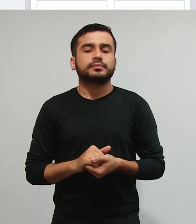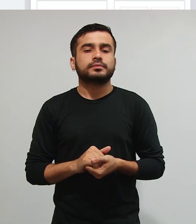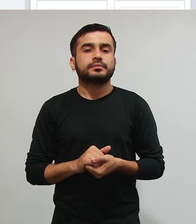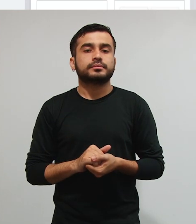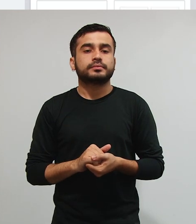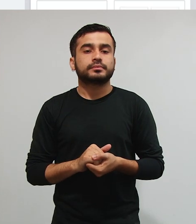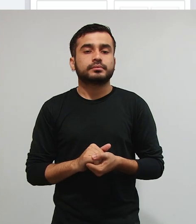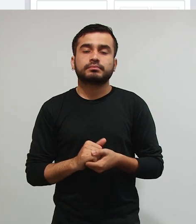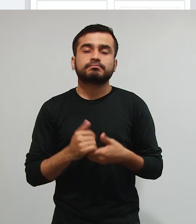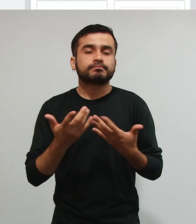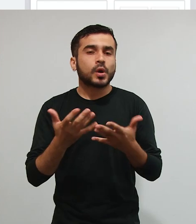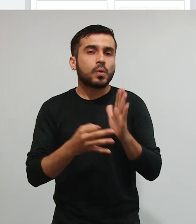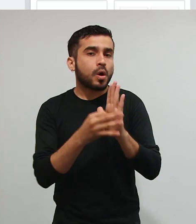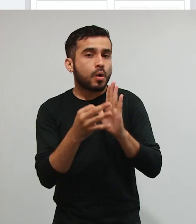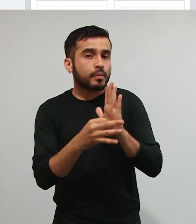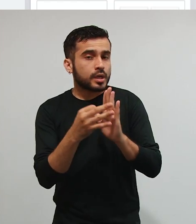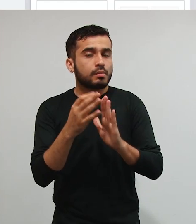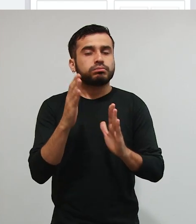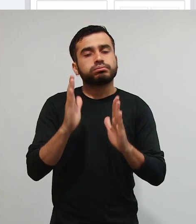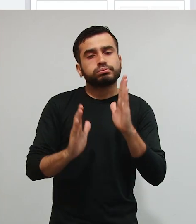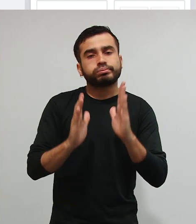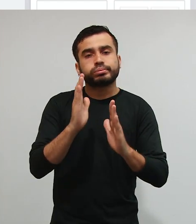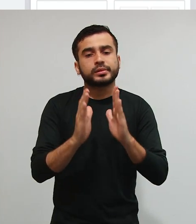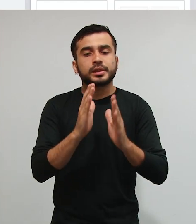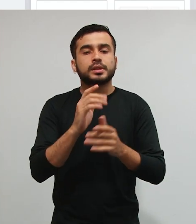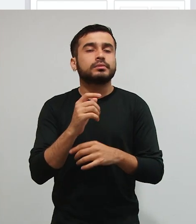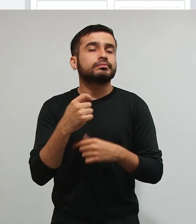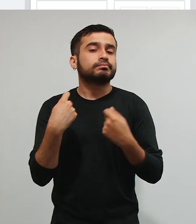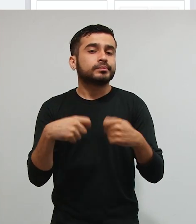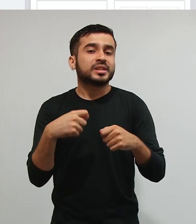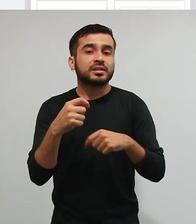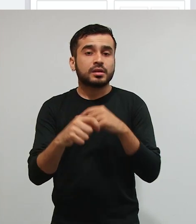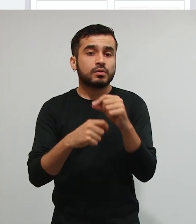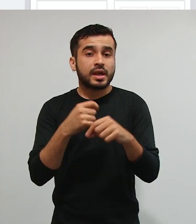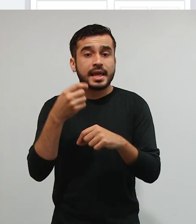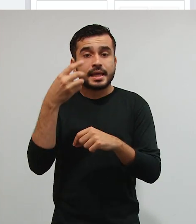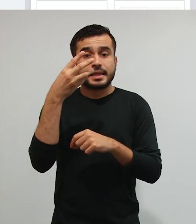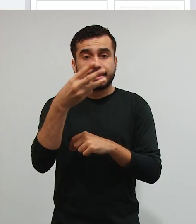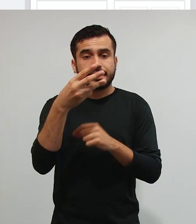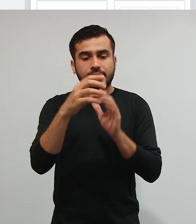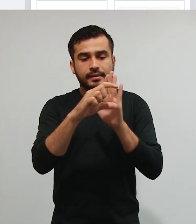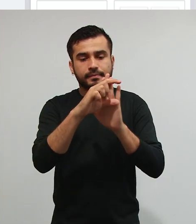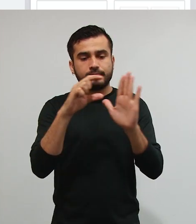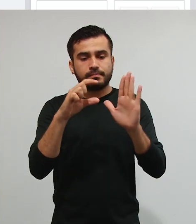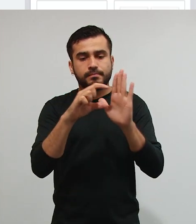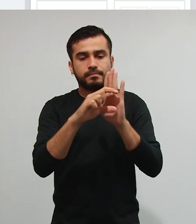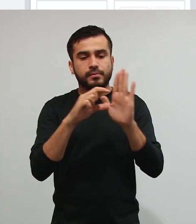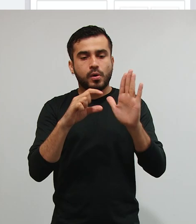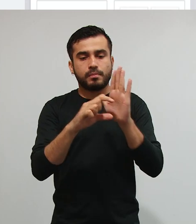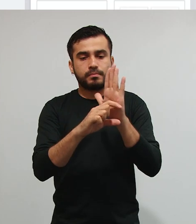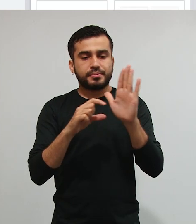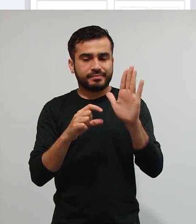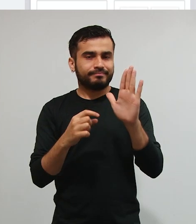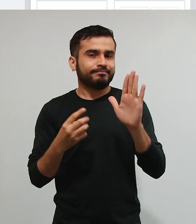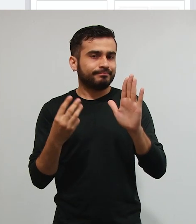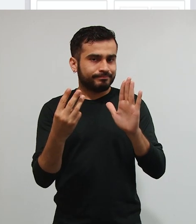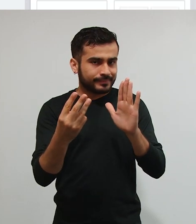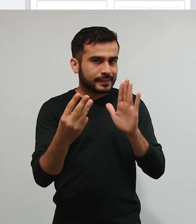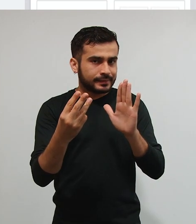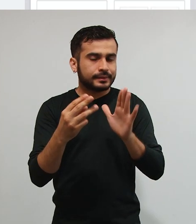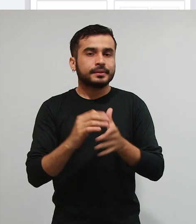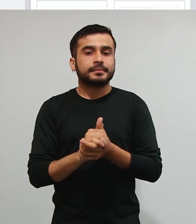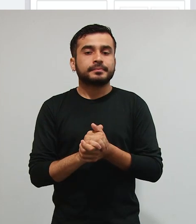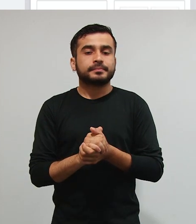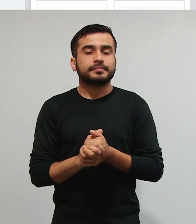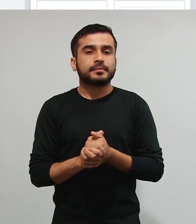Então, considerações provisórias, nós vamos ter pelo menos 3 parágrafos. Os 3 parágrafos, no primeiro